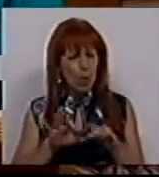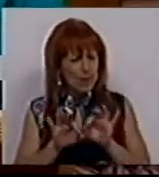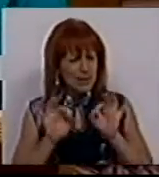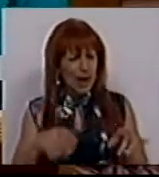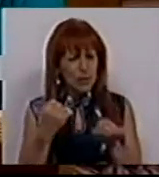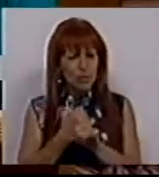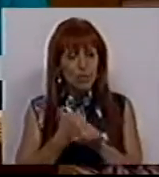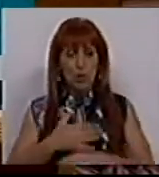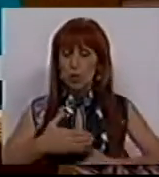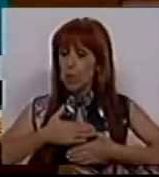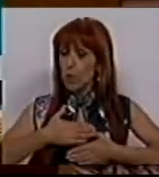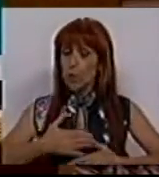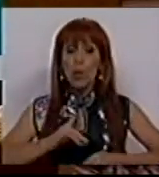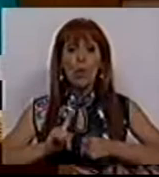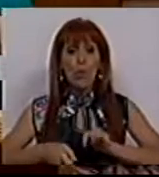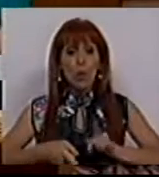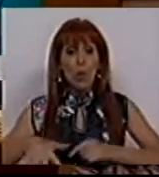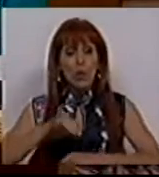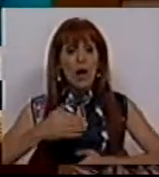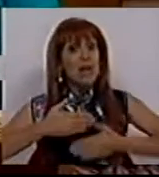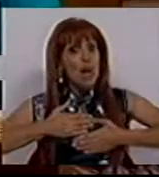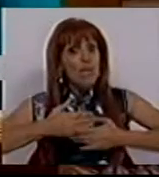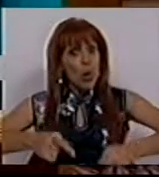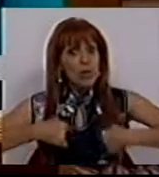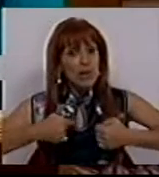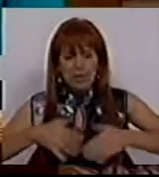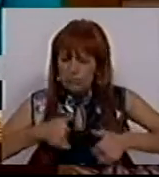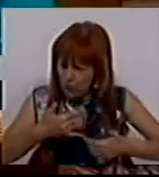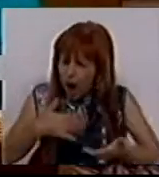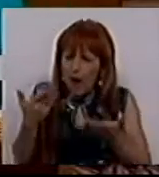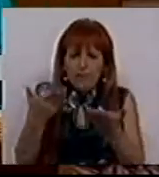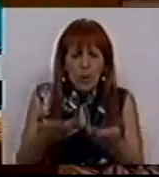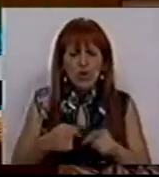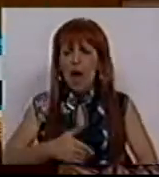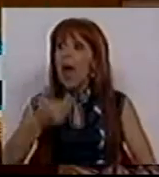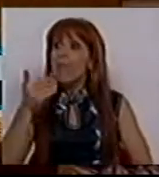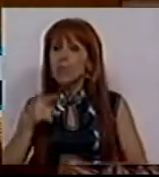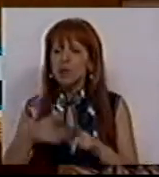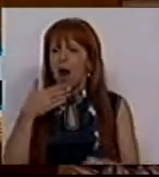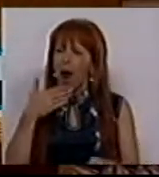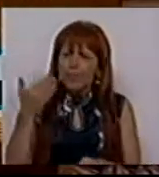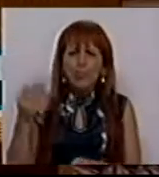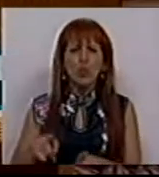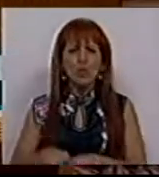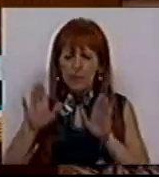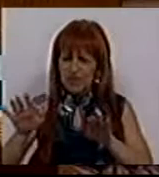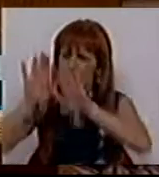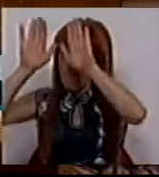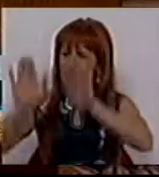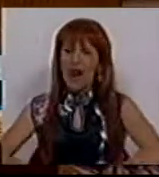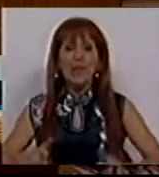trabalho. O voluntariado é do campo da vontade, da generosidade. O abuso é abuso e tem de